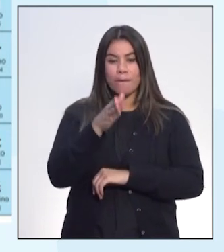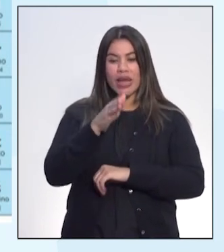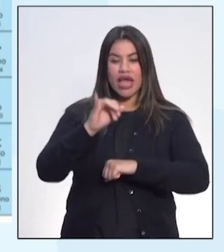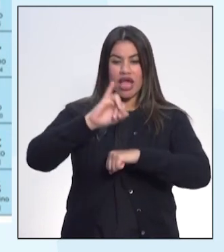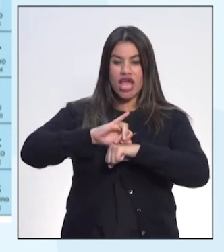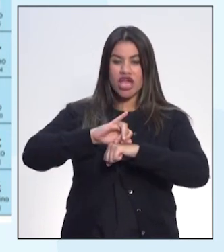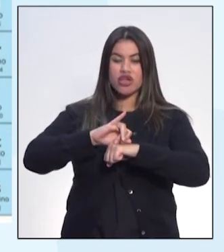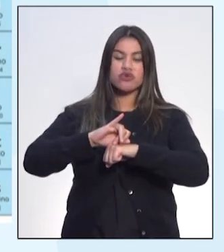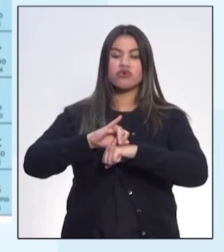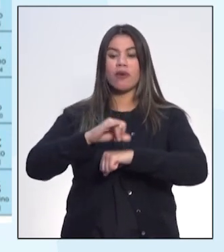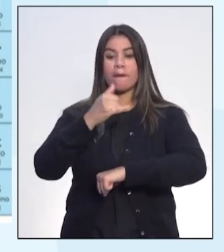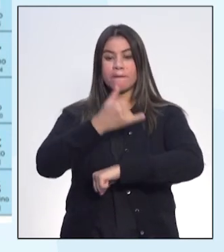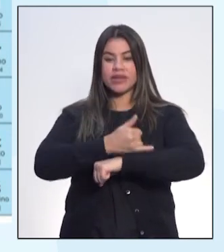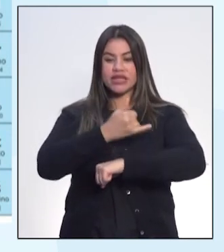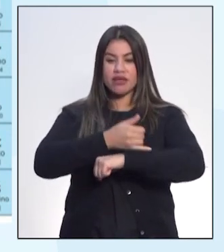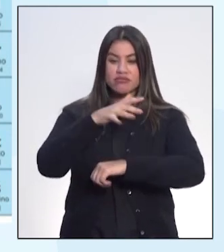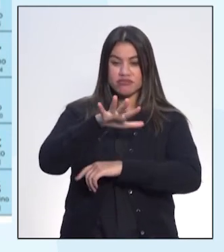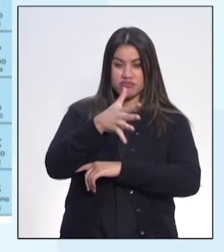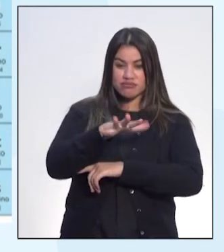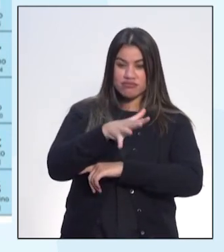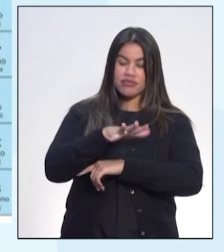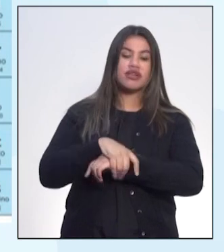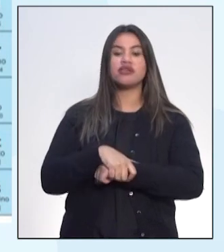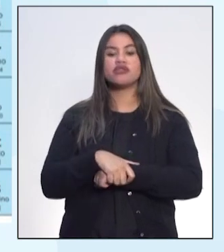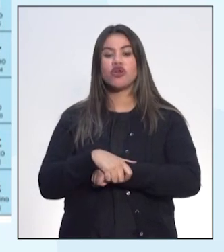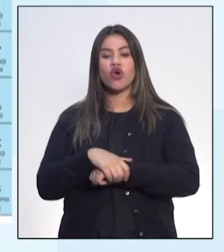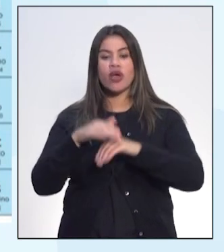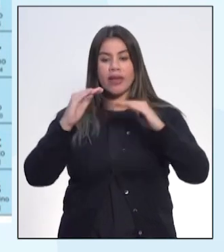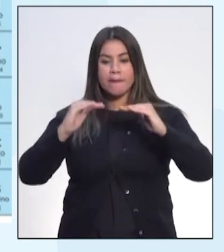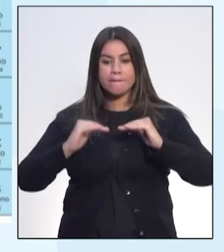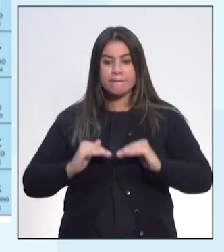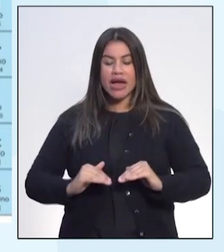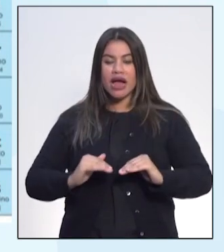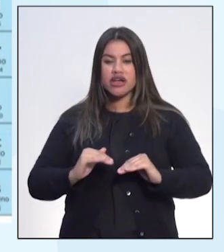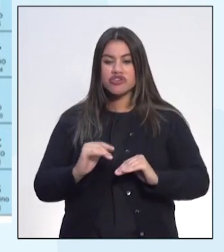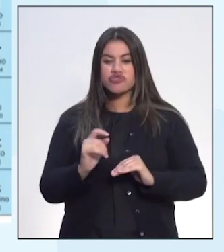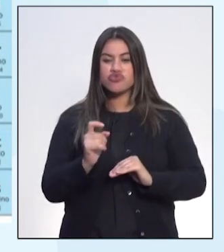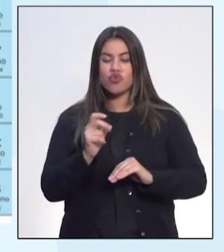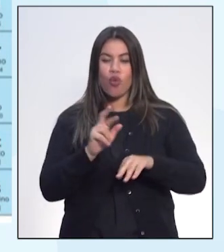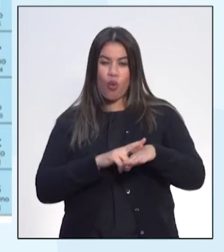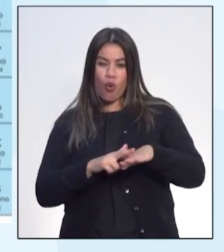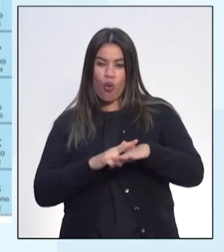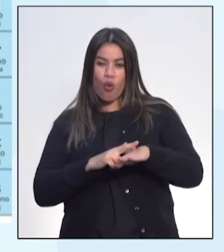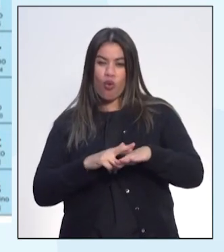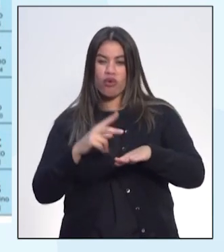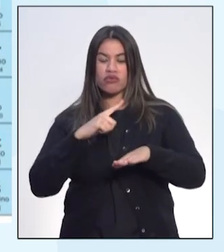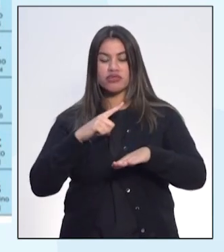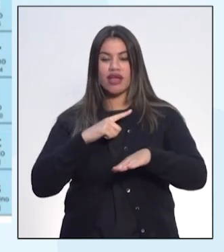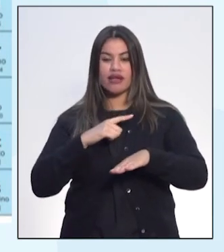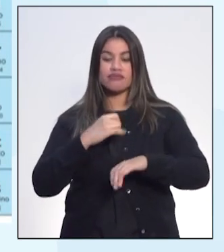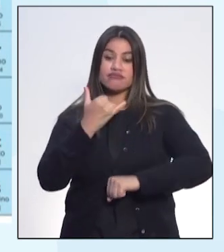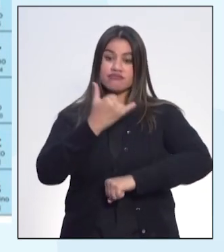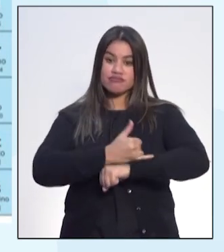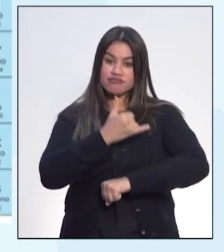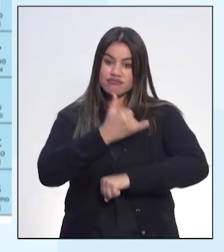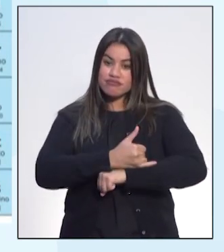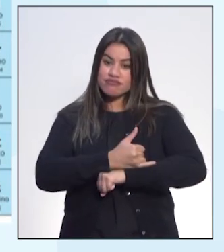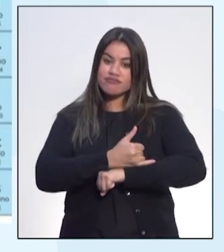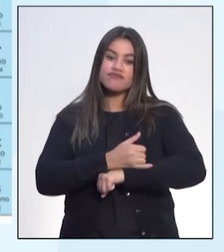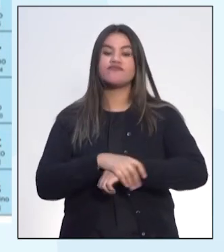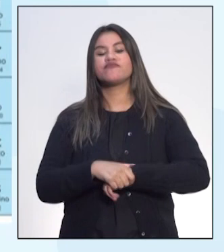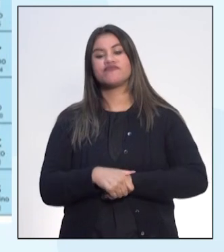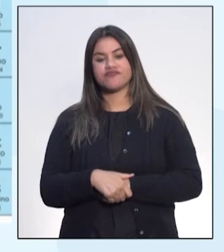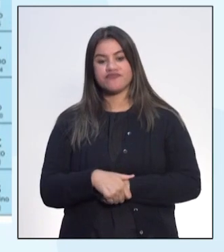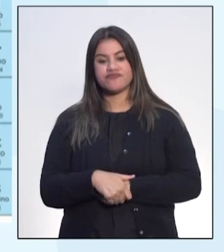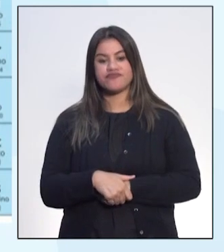meio roxeada, que está embaixo, são outros metais. Então, nós classificamos aí os semimetais